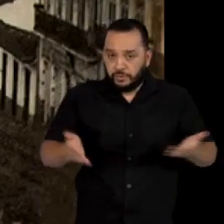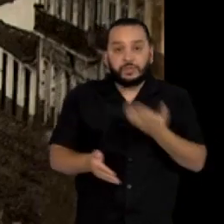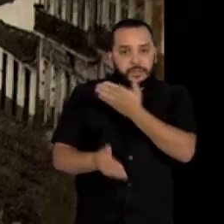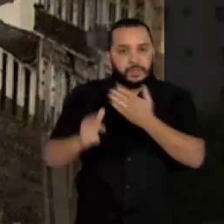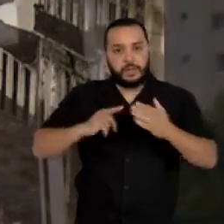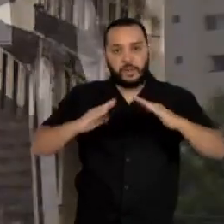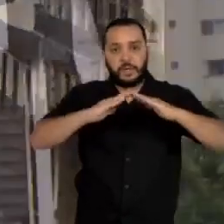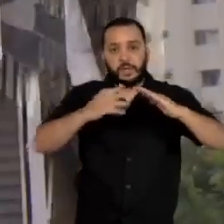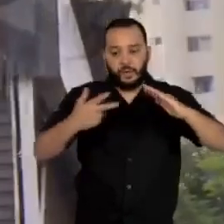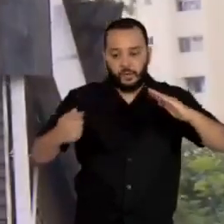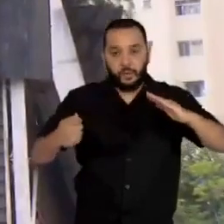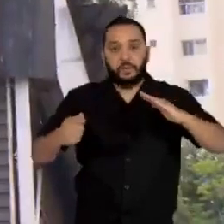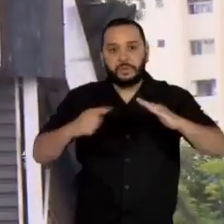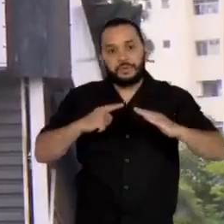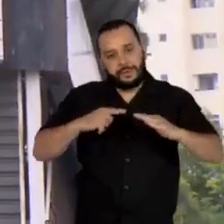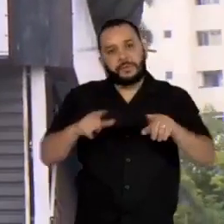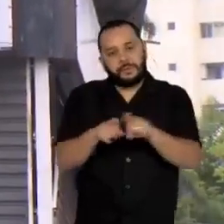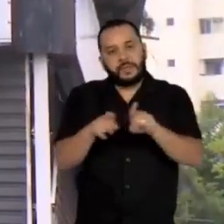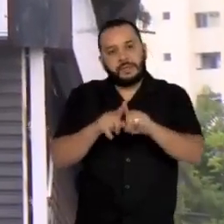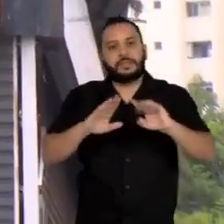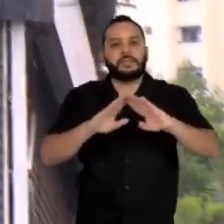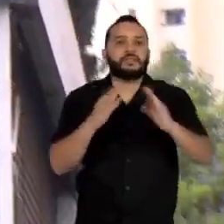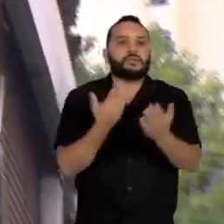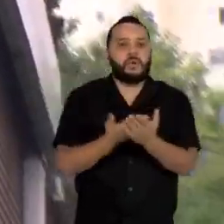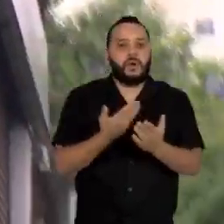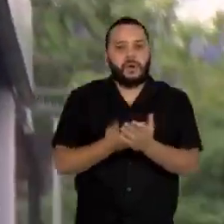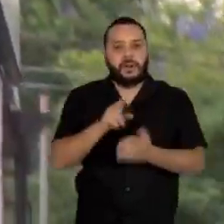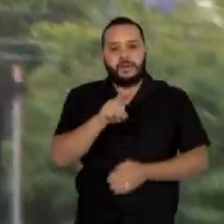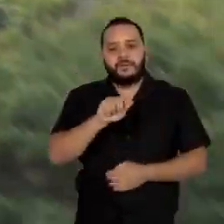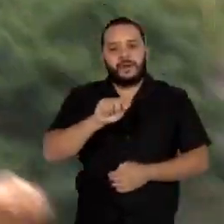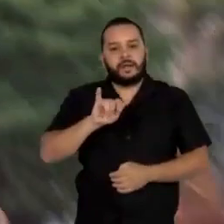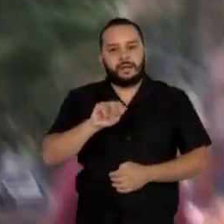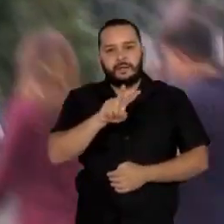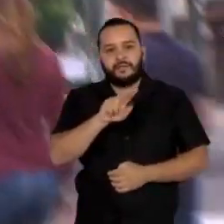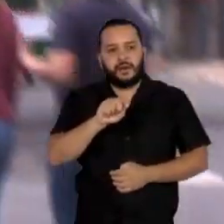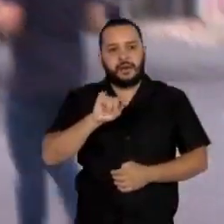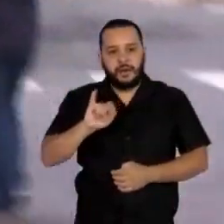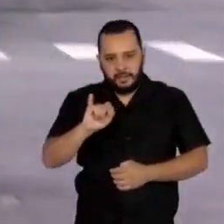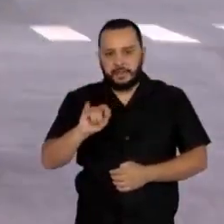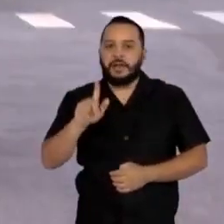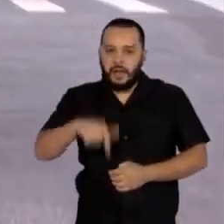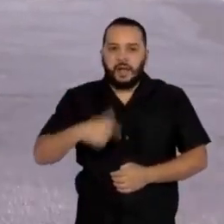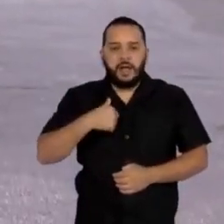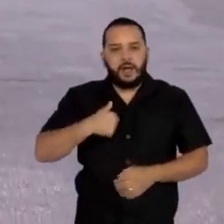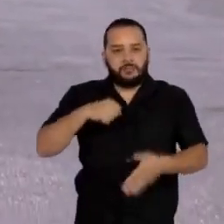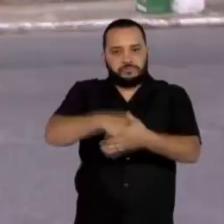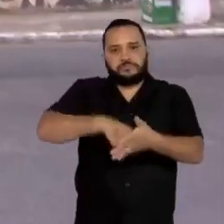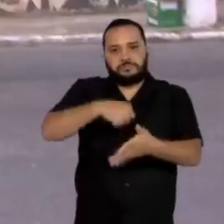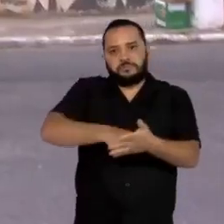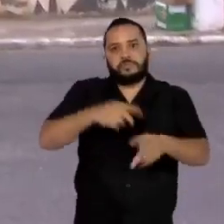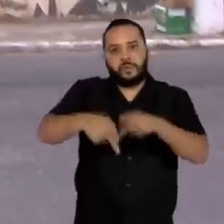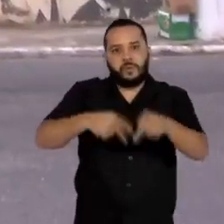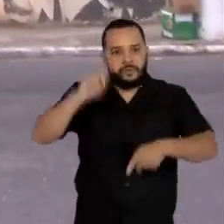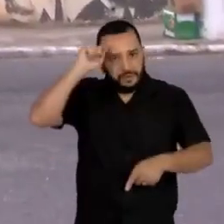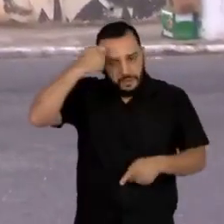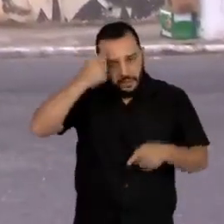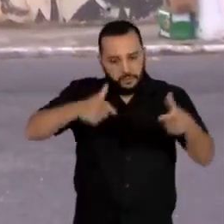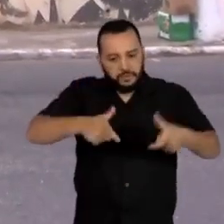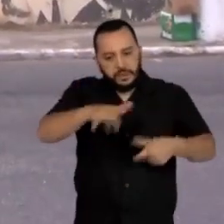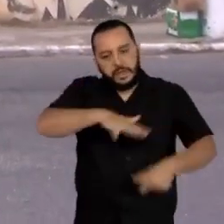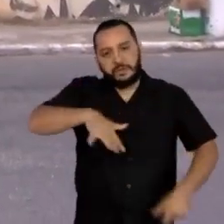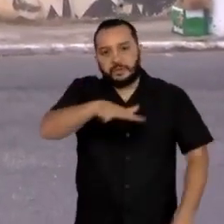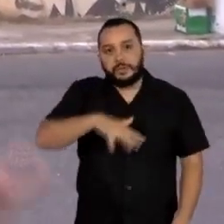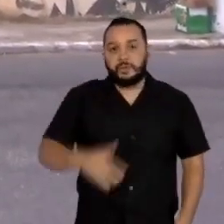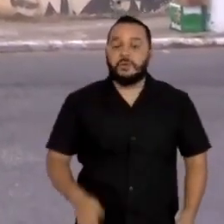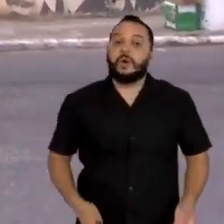Bexiga. A escola de samba Vai Vai é só um dos símbolos de resistência do povo negro na região. Então, o que a gente tem hoje aqui